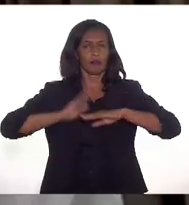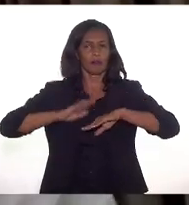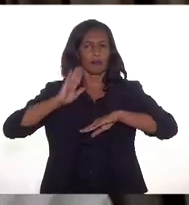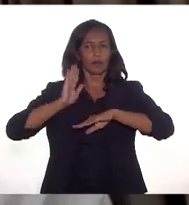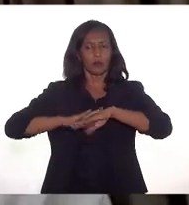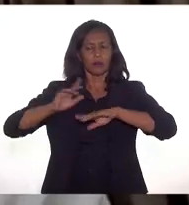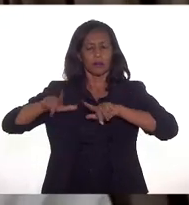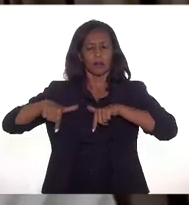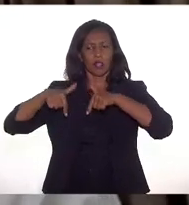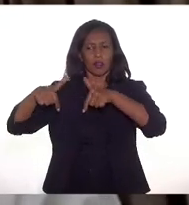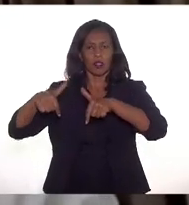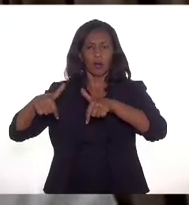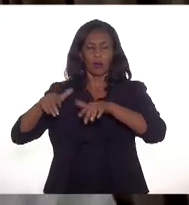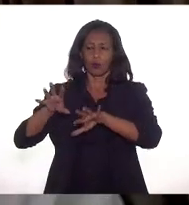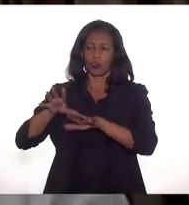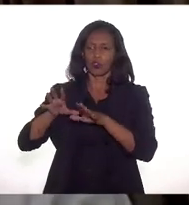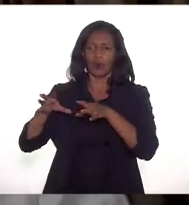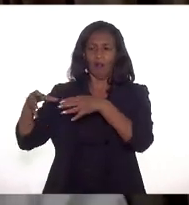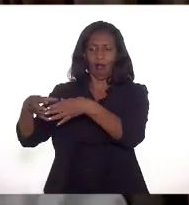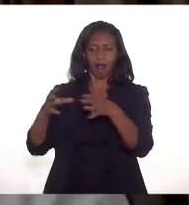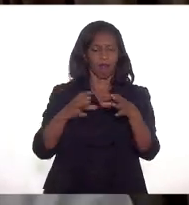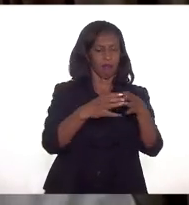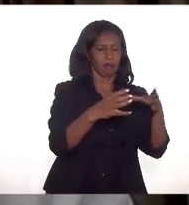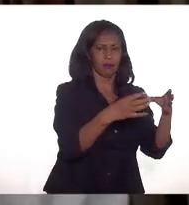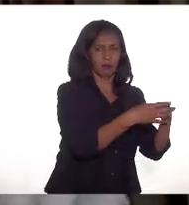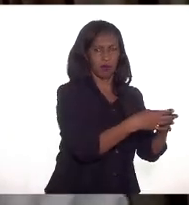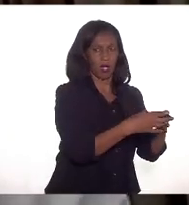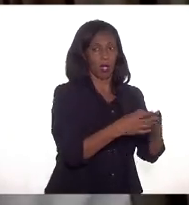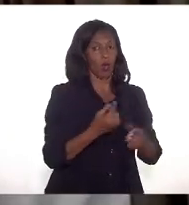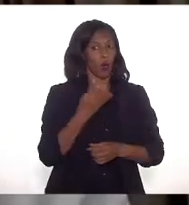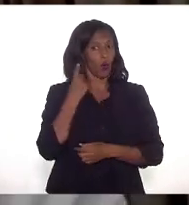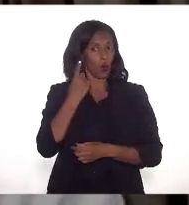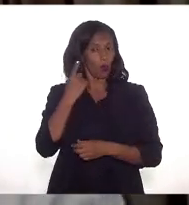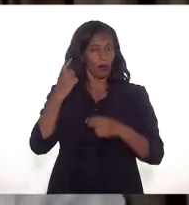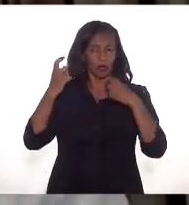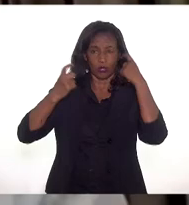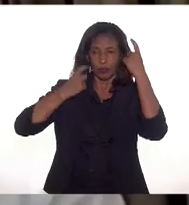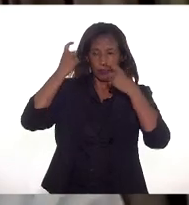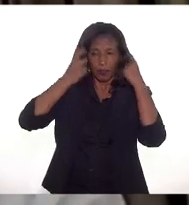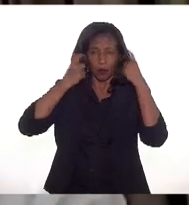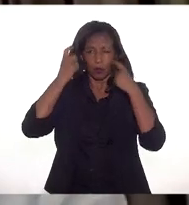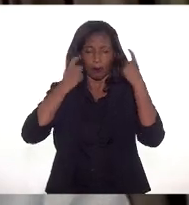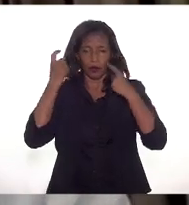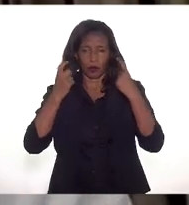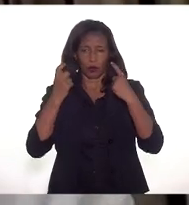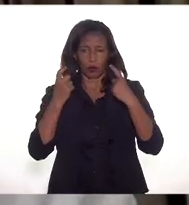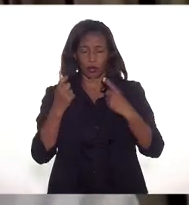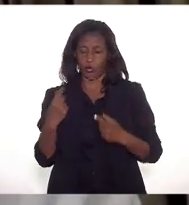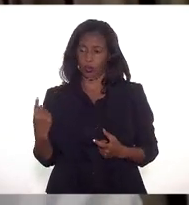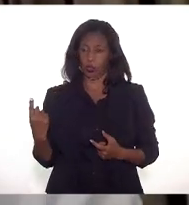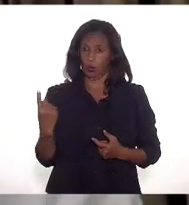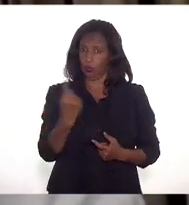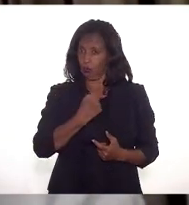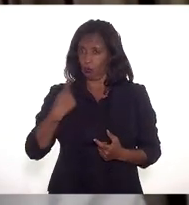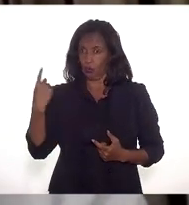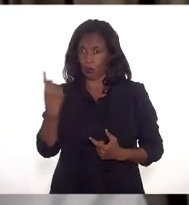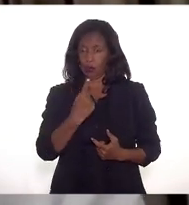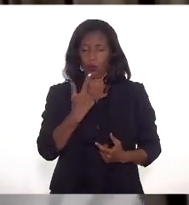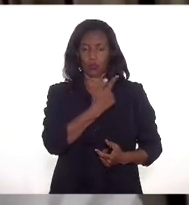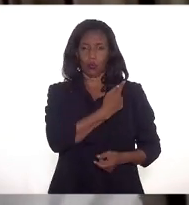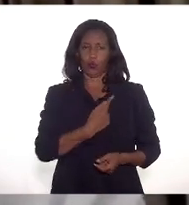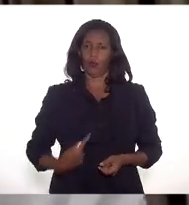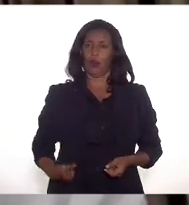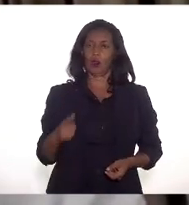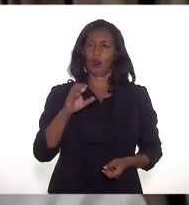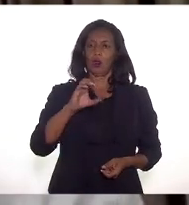execução dos órgãos. Porque uma das preocupações e que o nosso governador Cláudio